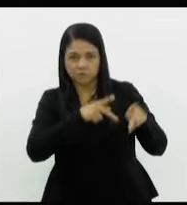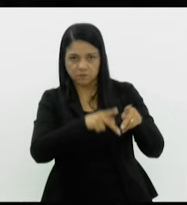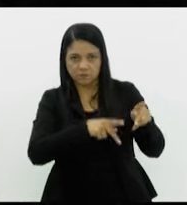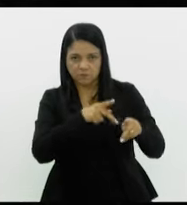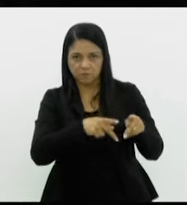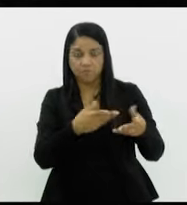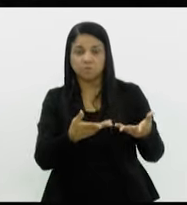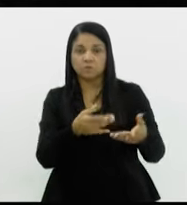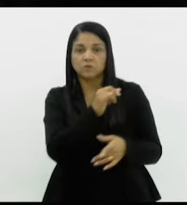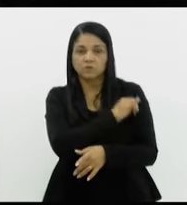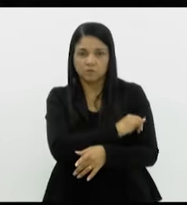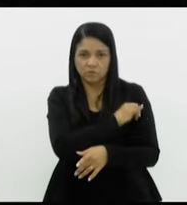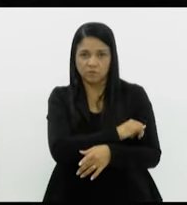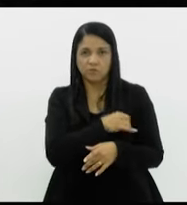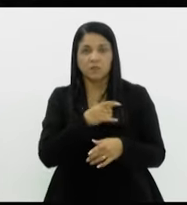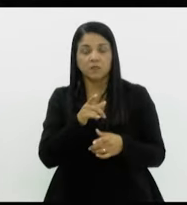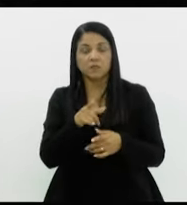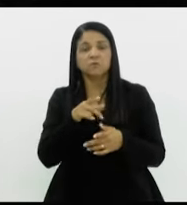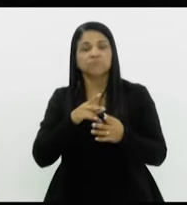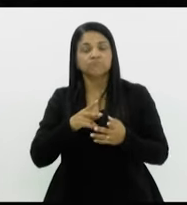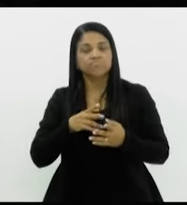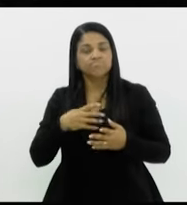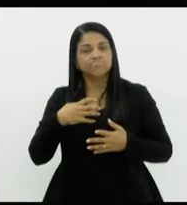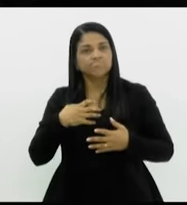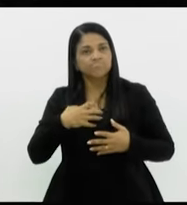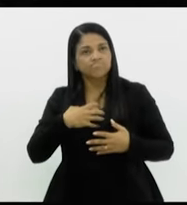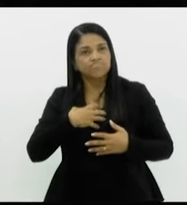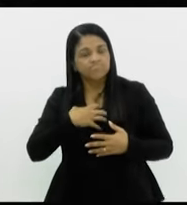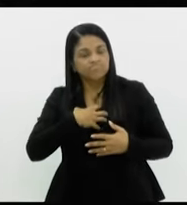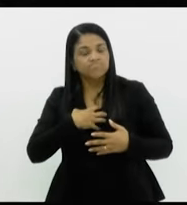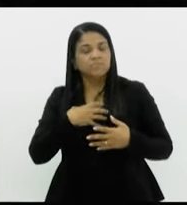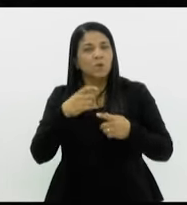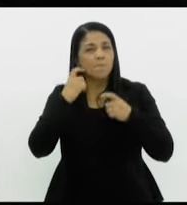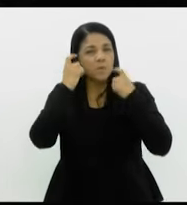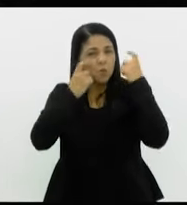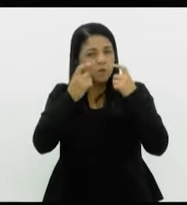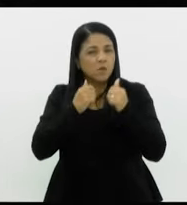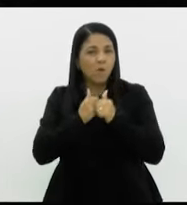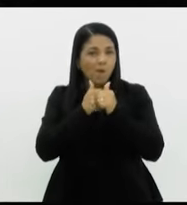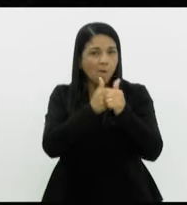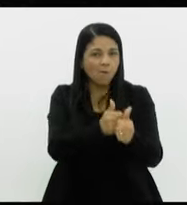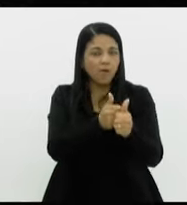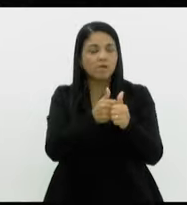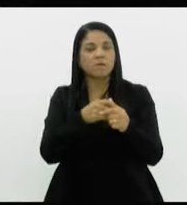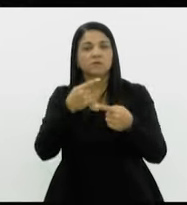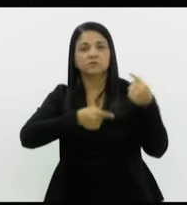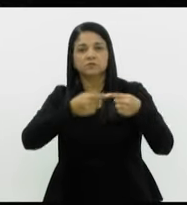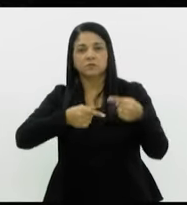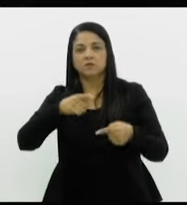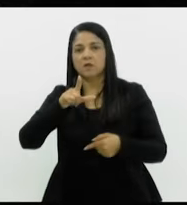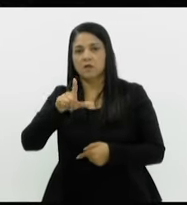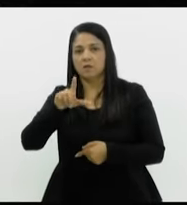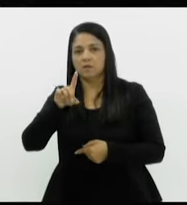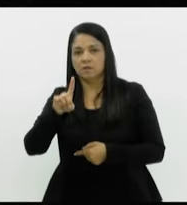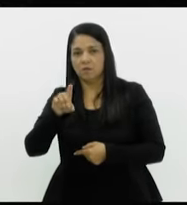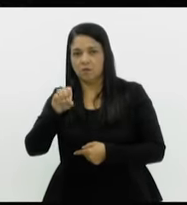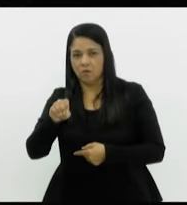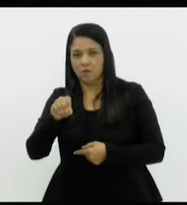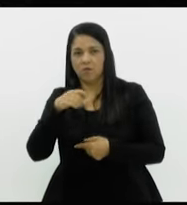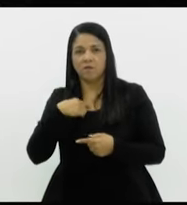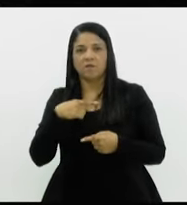fluminense. É nesse sentido que nós acompanhamos com muita preocupação a discussão da LDO. Nós vimos de